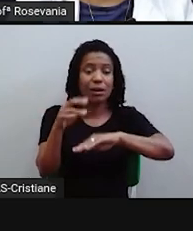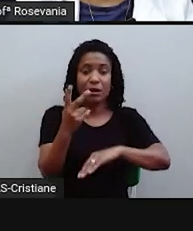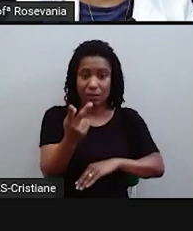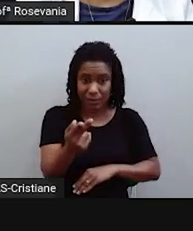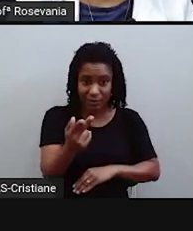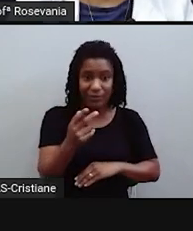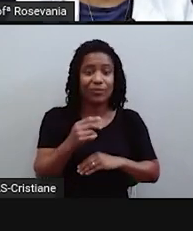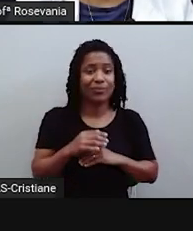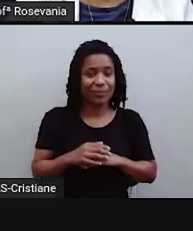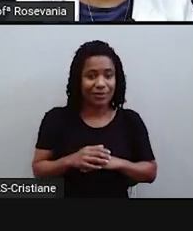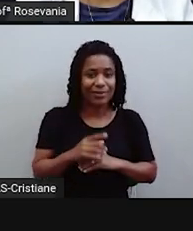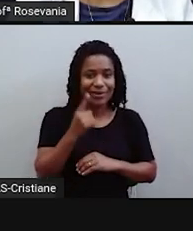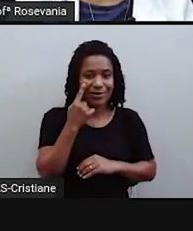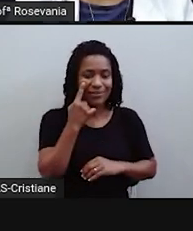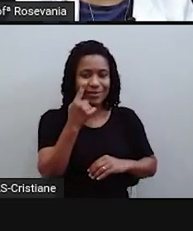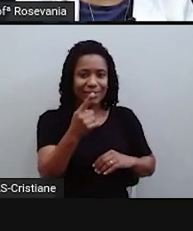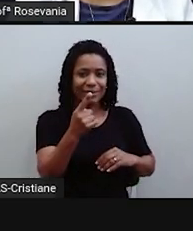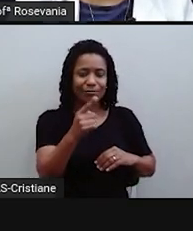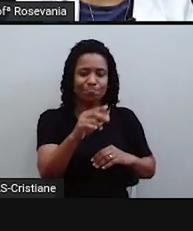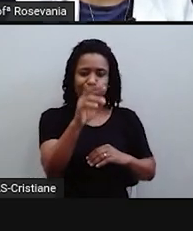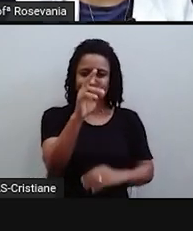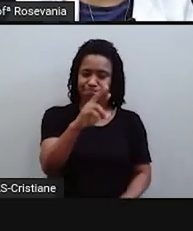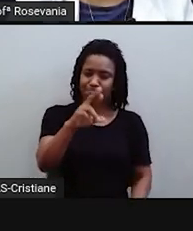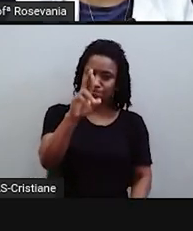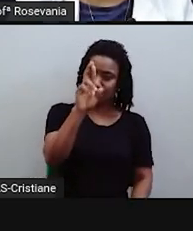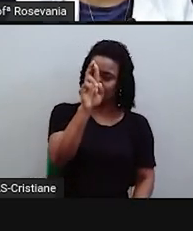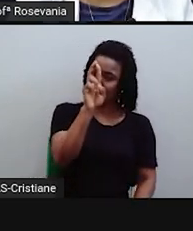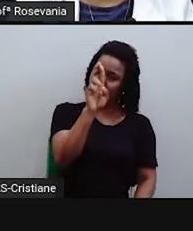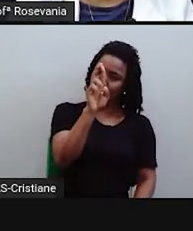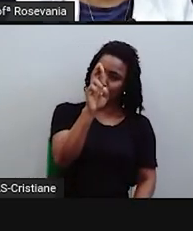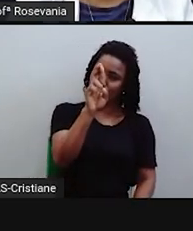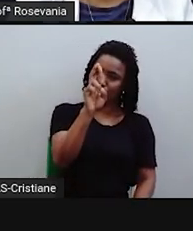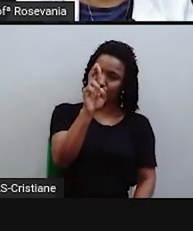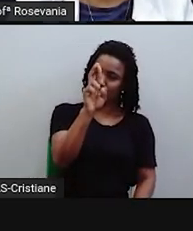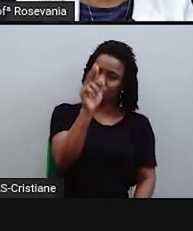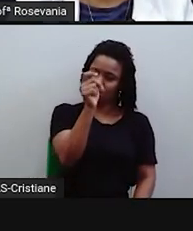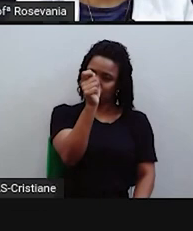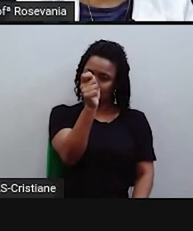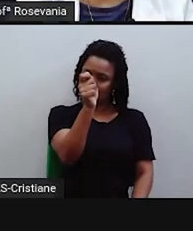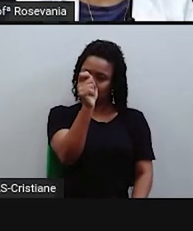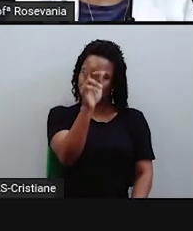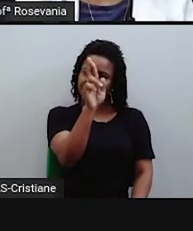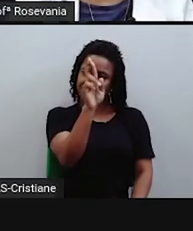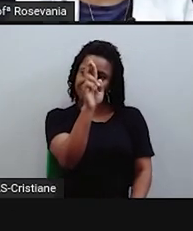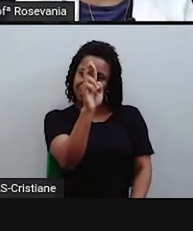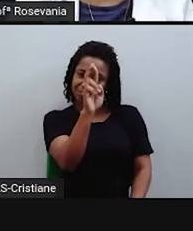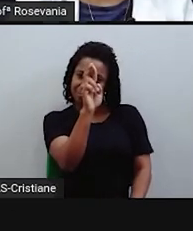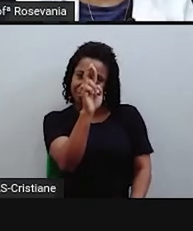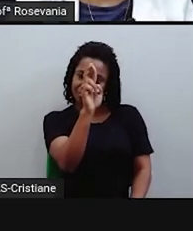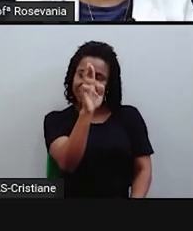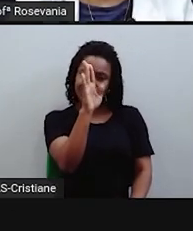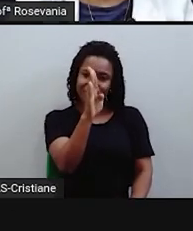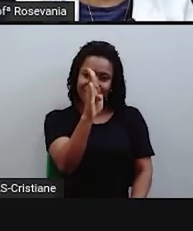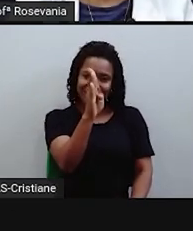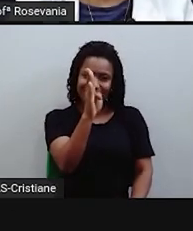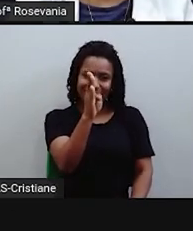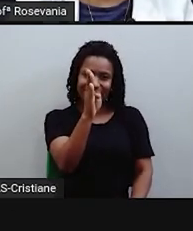nessa observação aí, à medida que você botava, né, aqui, tá vendo, aqui usando, aí você vai